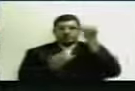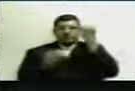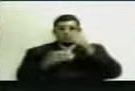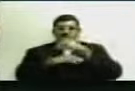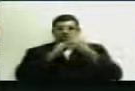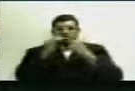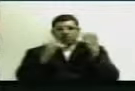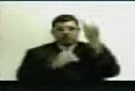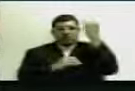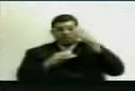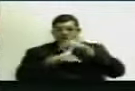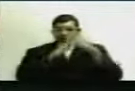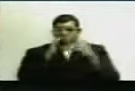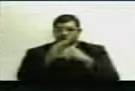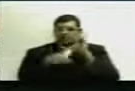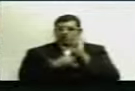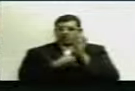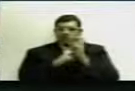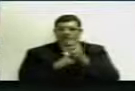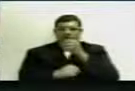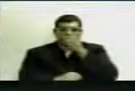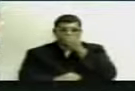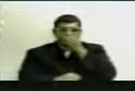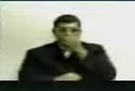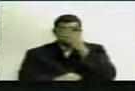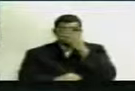importante avanço para esta casa,